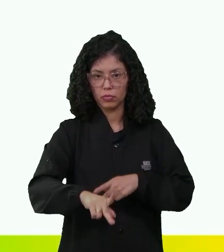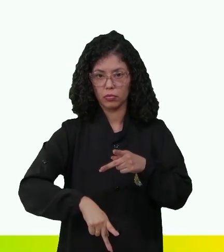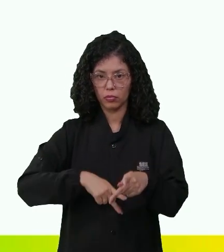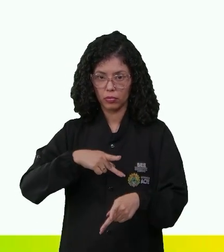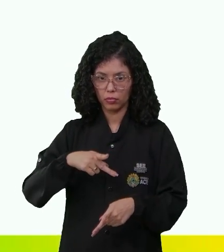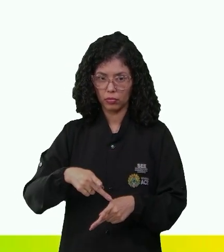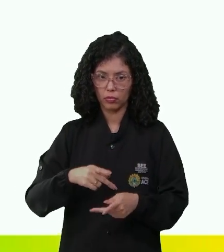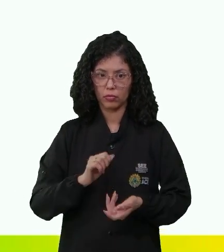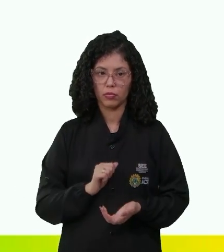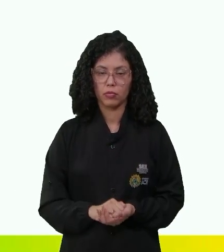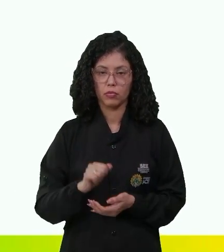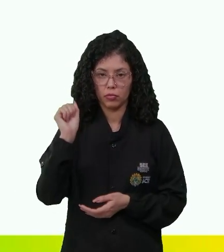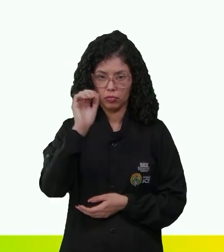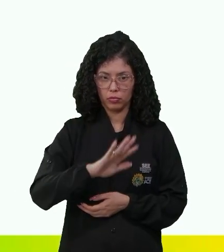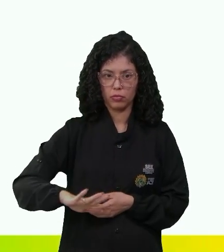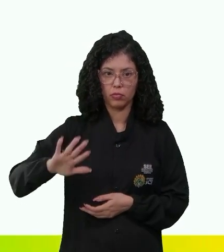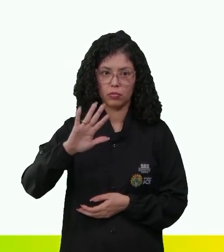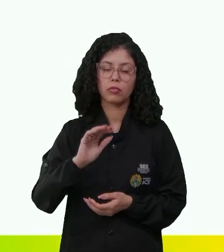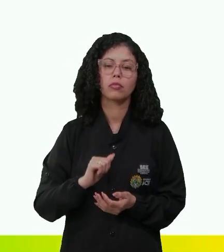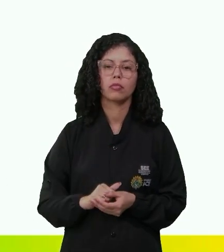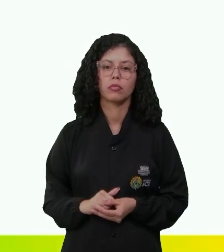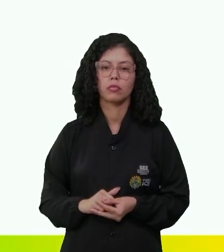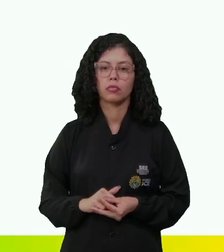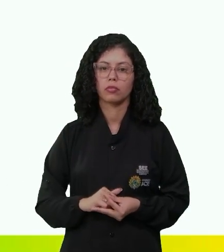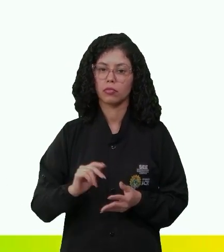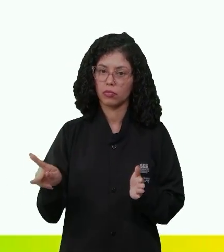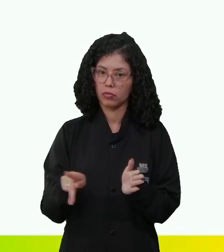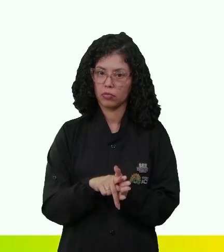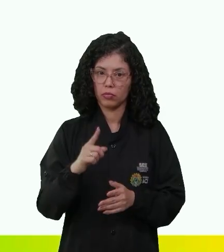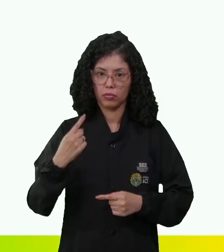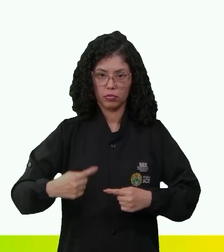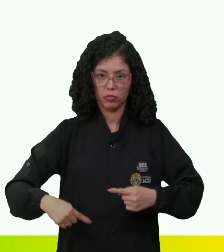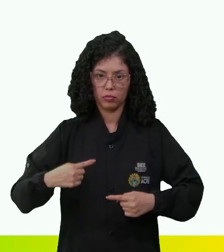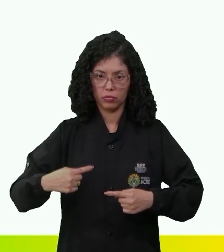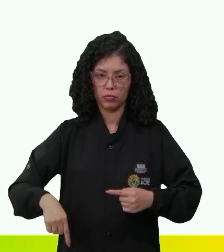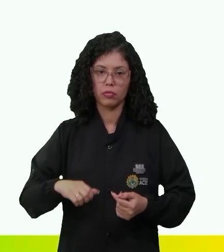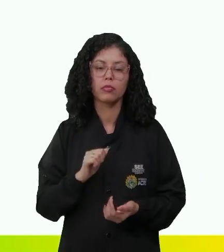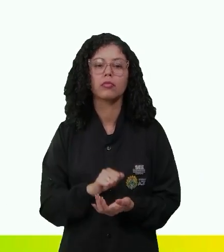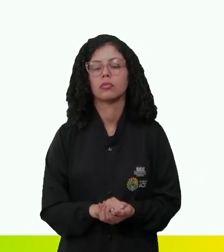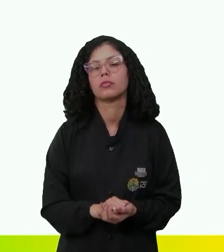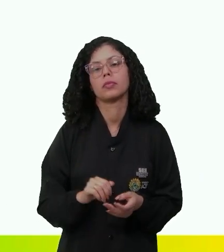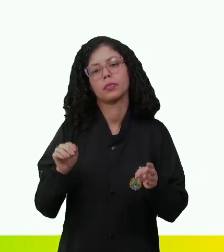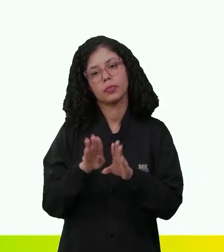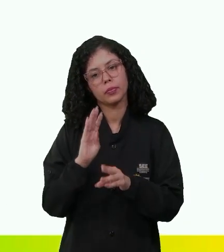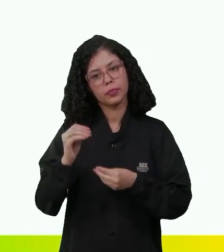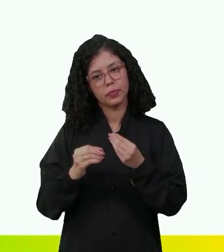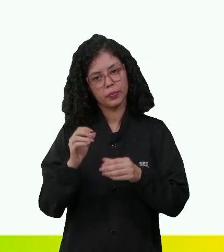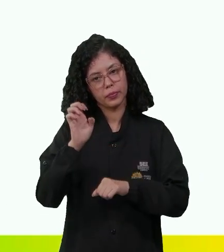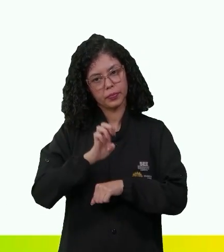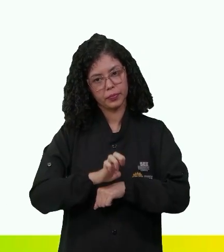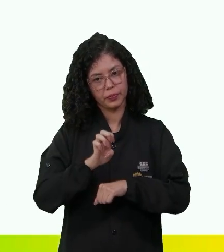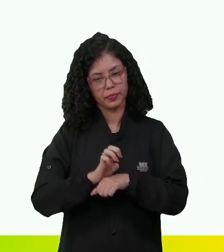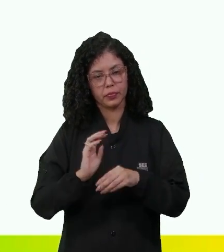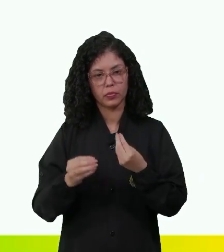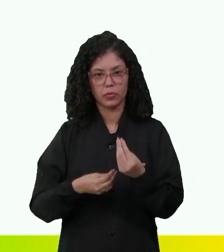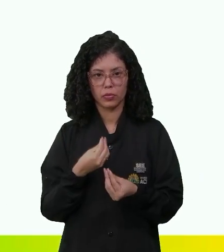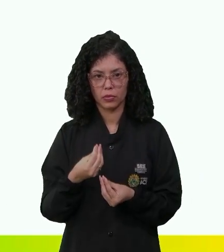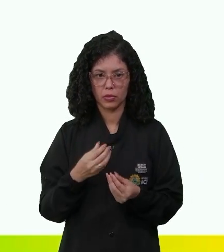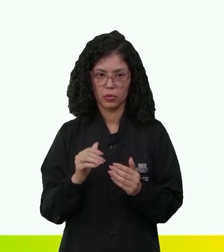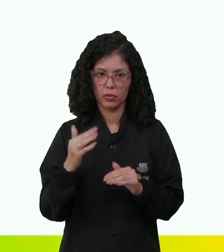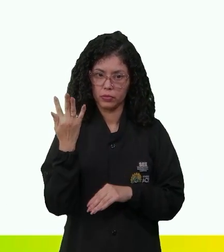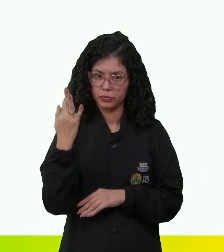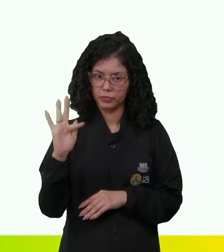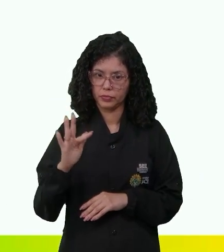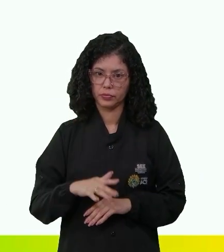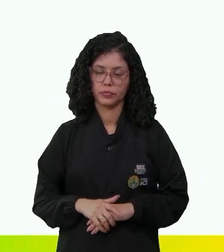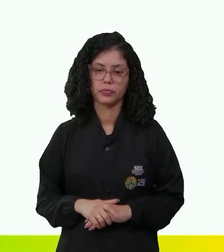população de uma forma geral, inclusive os próprios políticos. Nós temos isso tanto a nível estadual como a nível